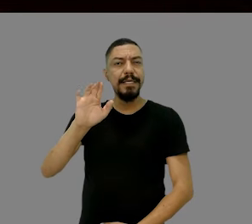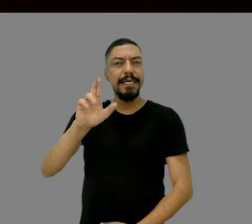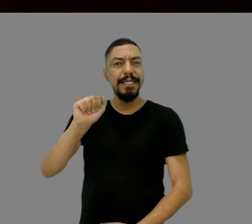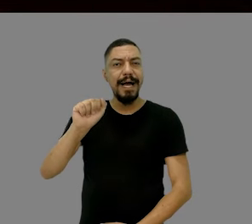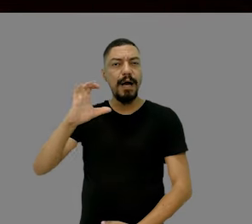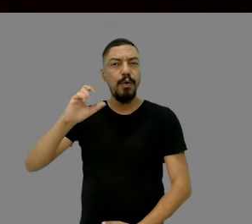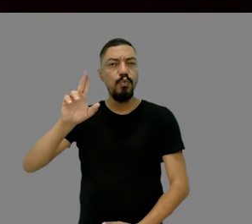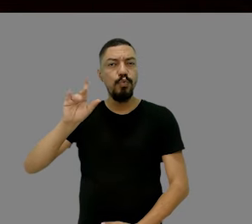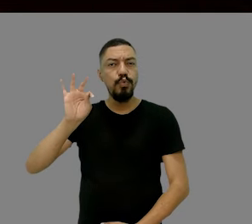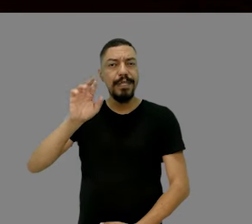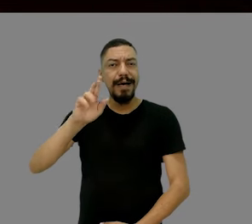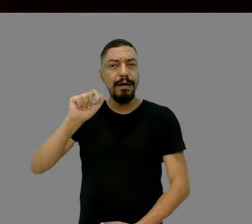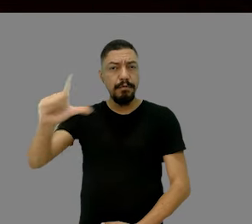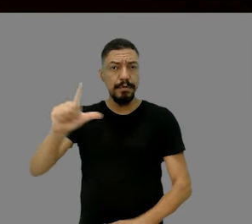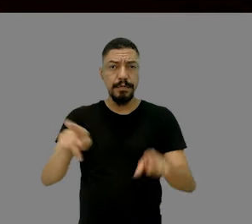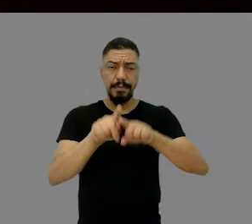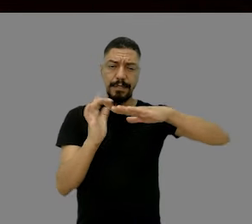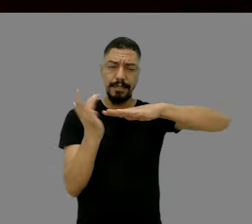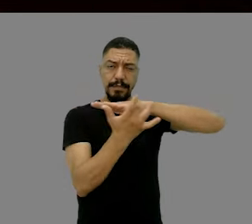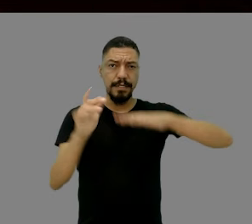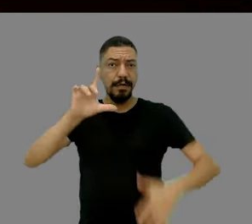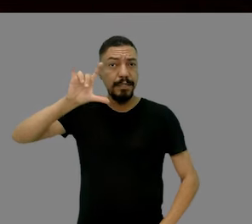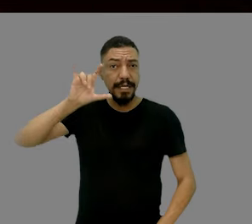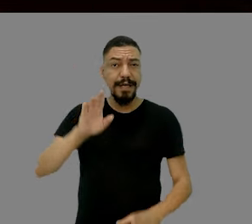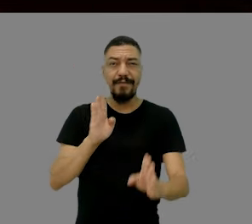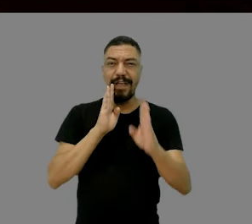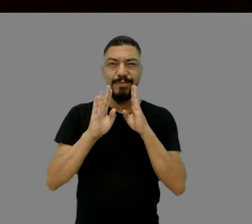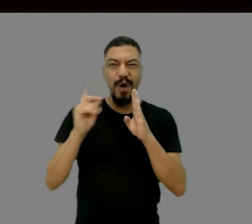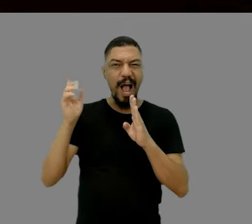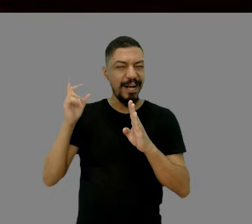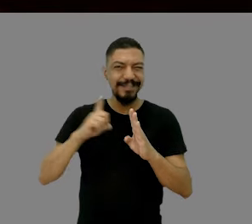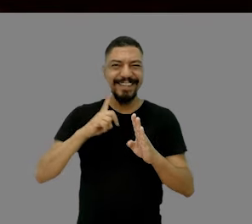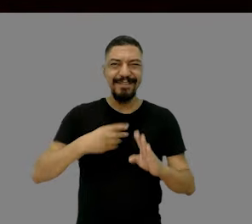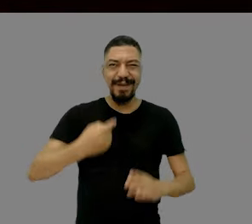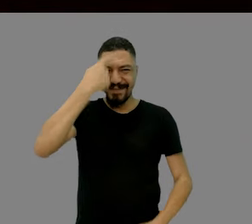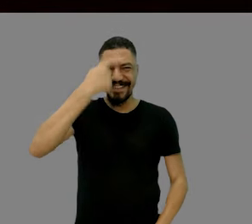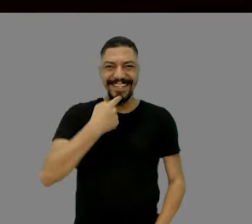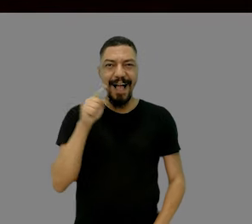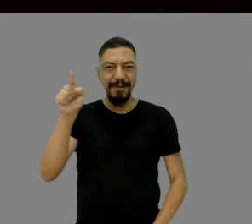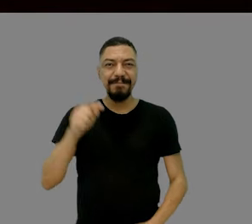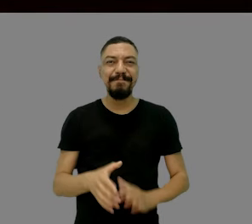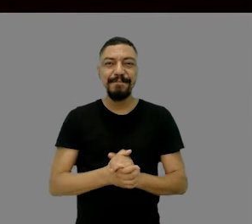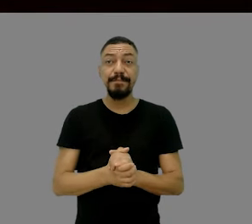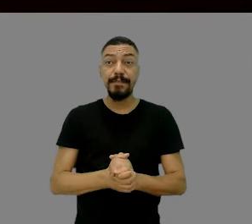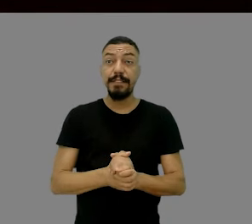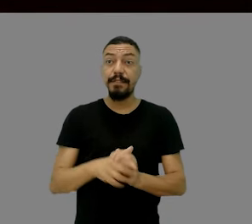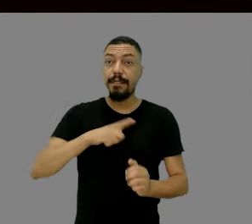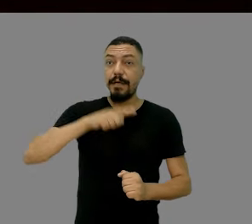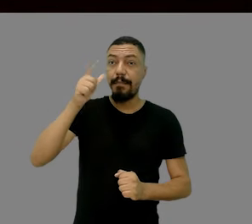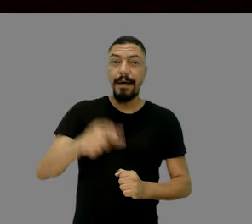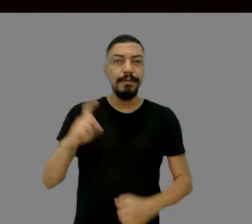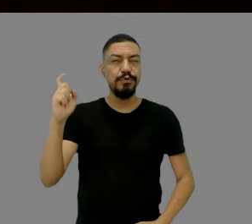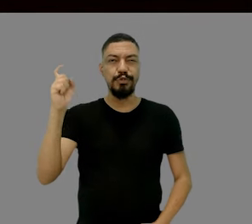está. E por incrível que pareça, no TikTok. E estamos e também o nosso